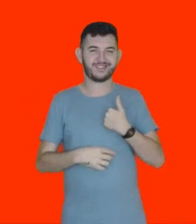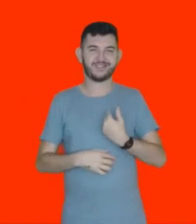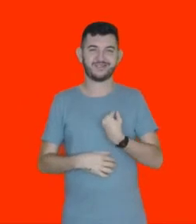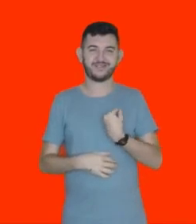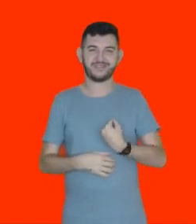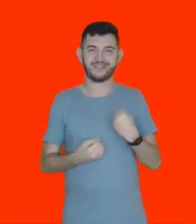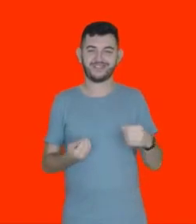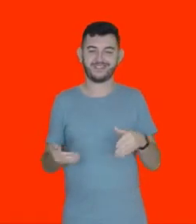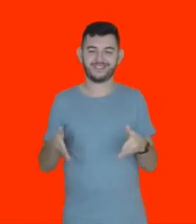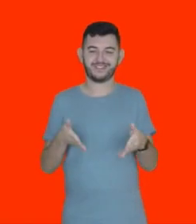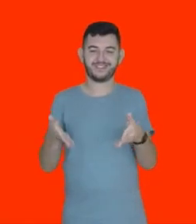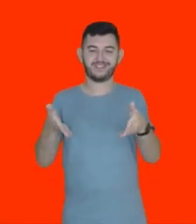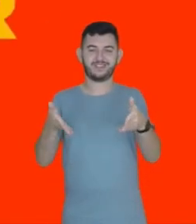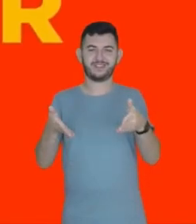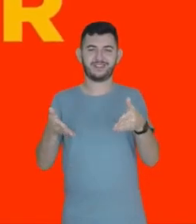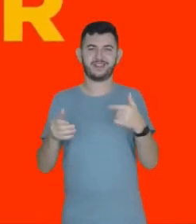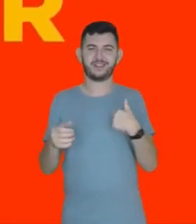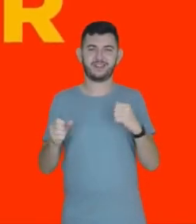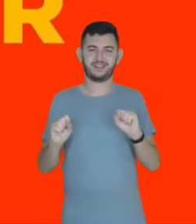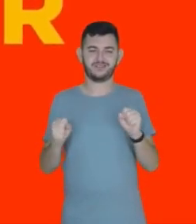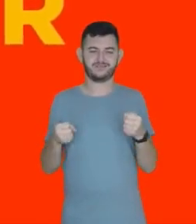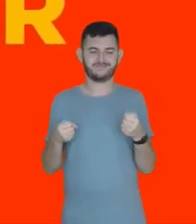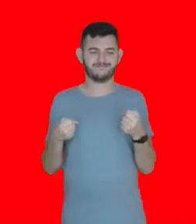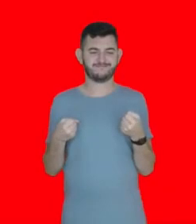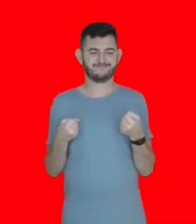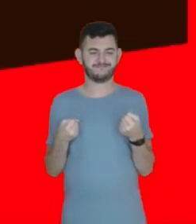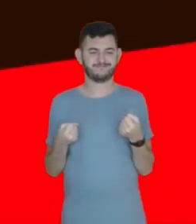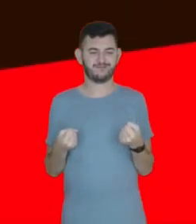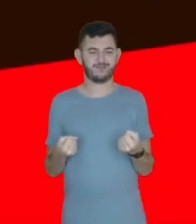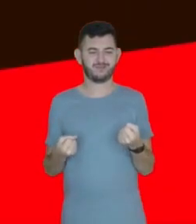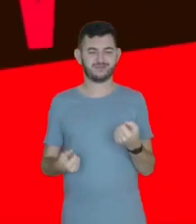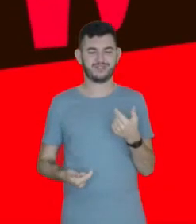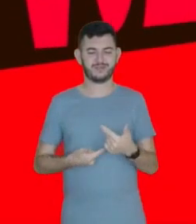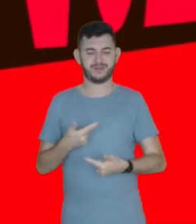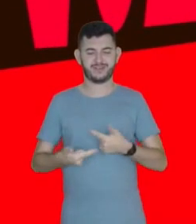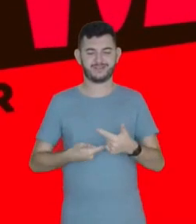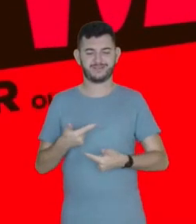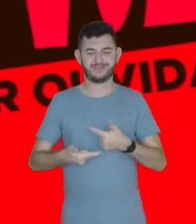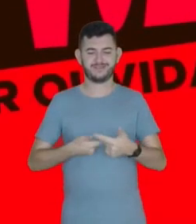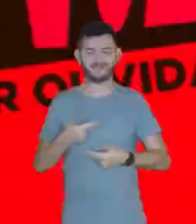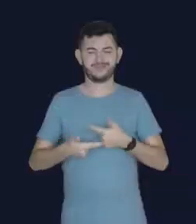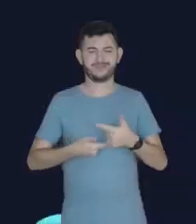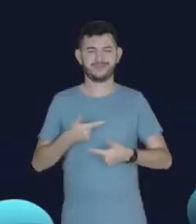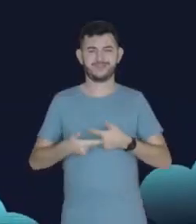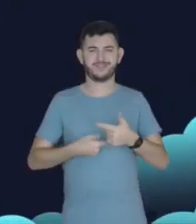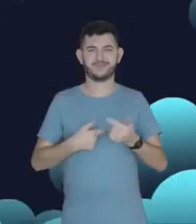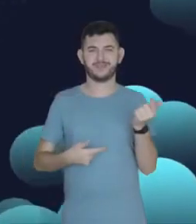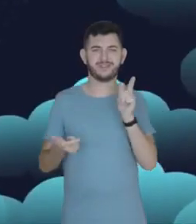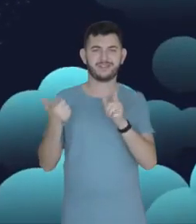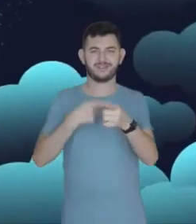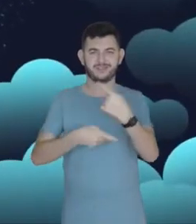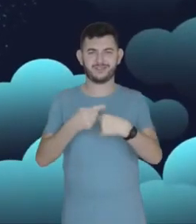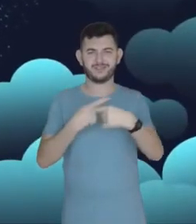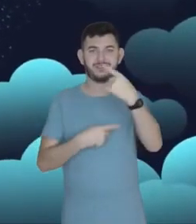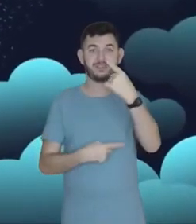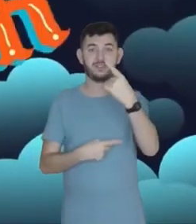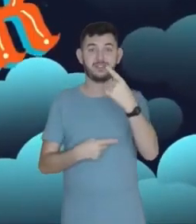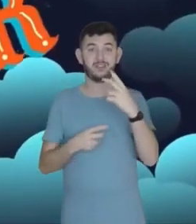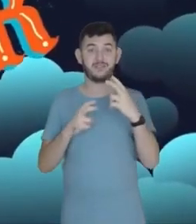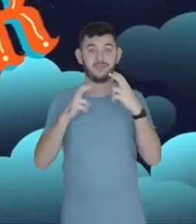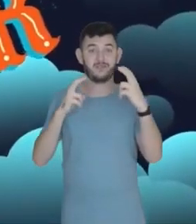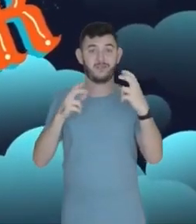sina, batalhando pra vencer. Tenho voz pra ser ouvida,